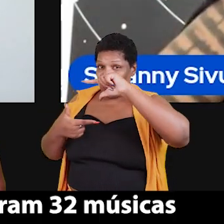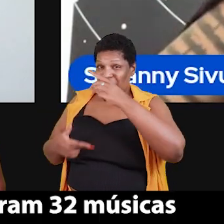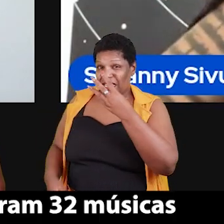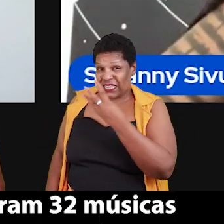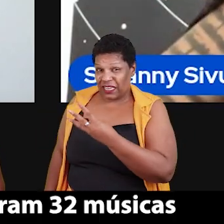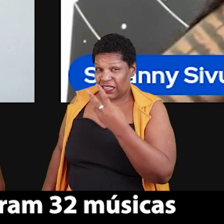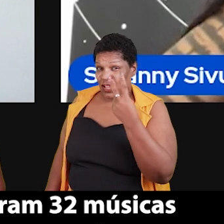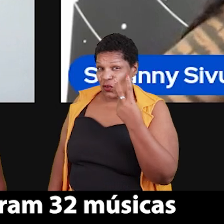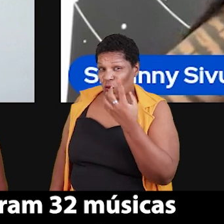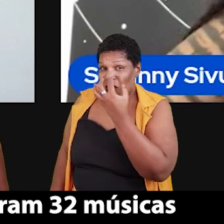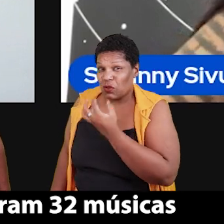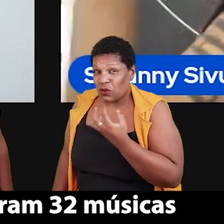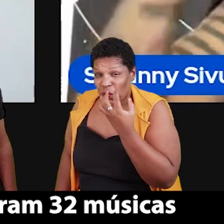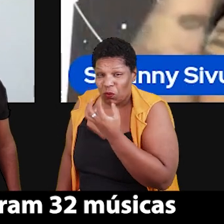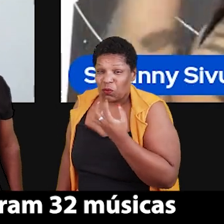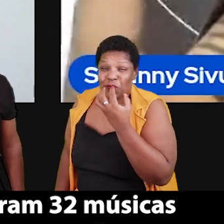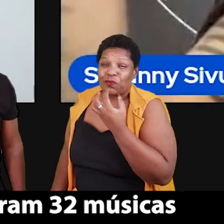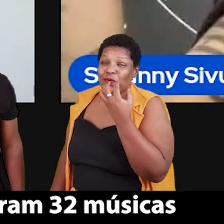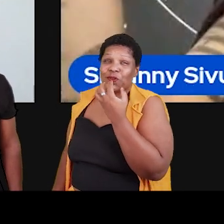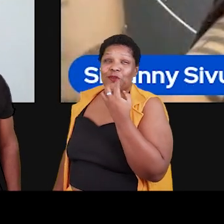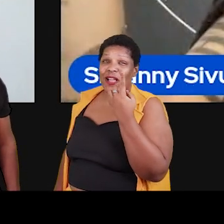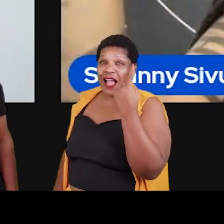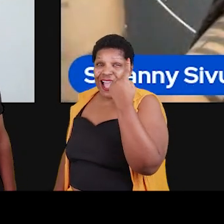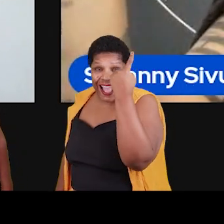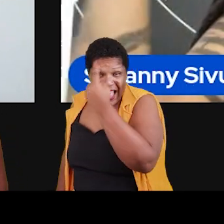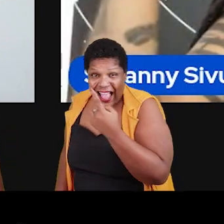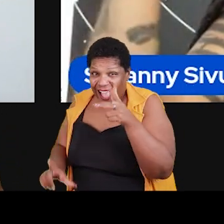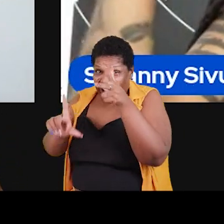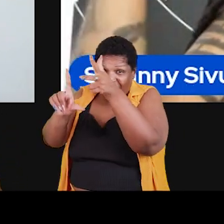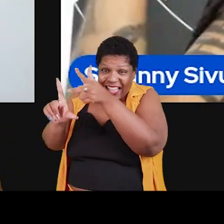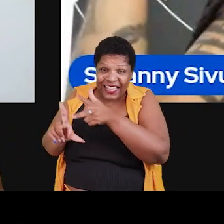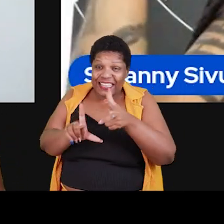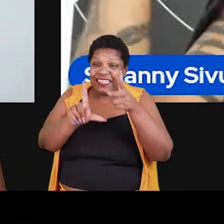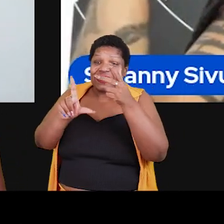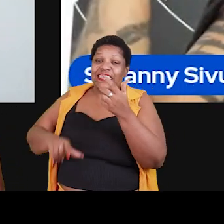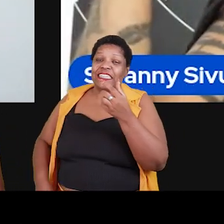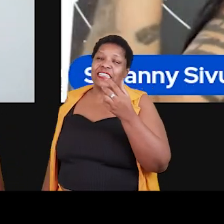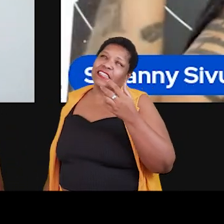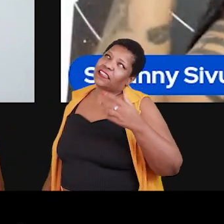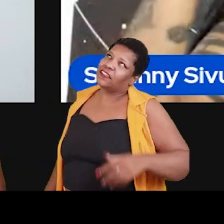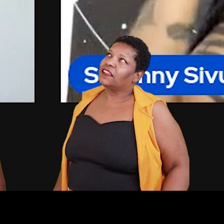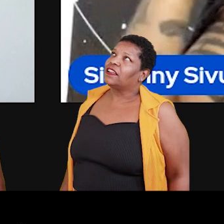32 músicas, mano, por temporada, por gravação, assim, vai,